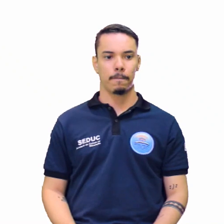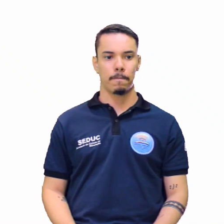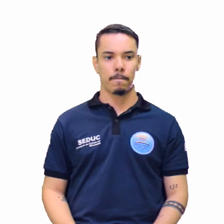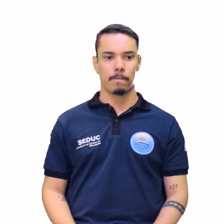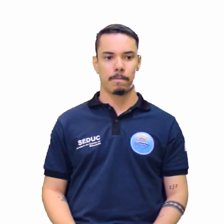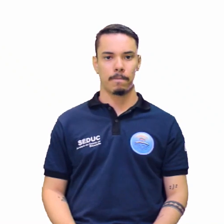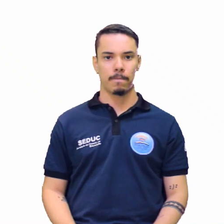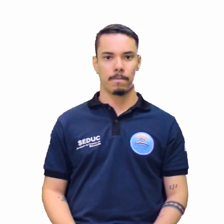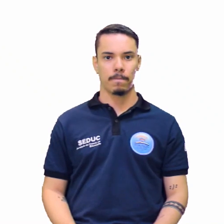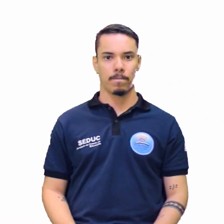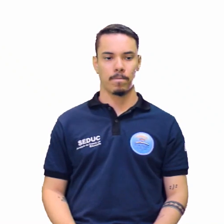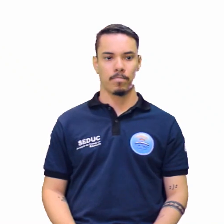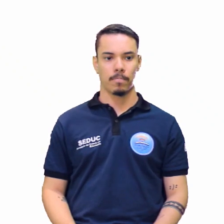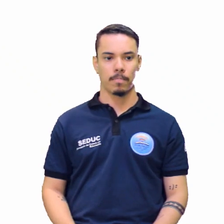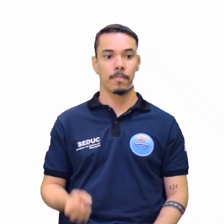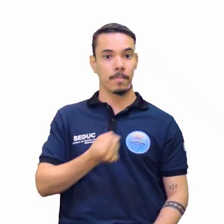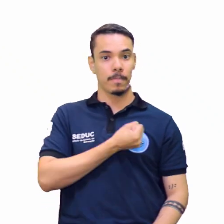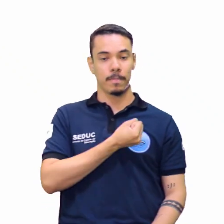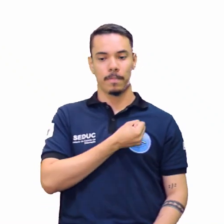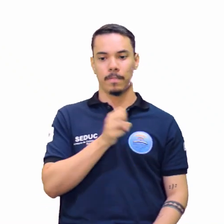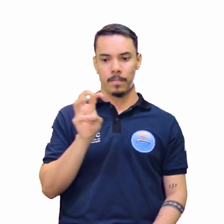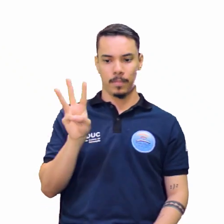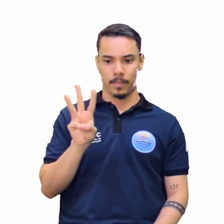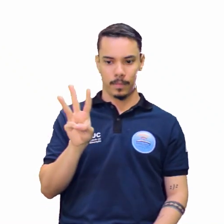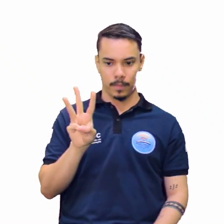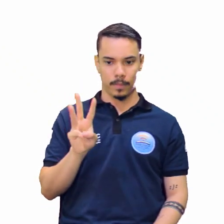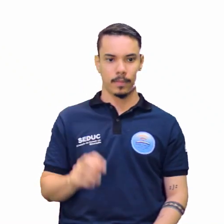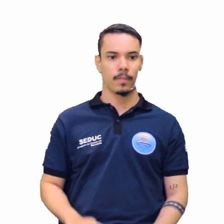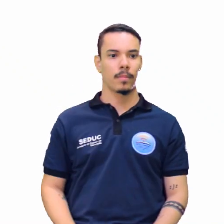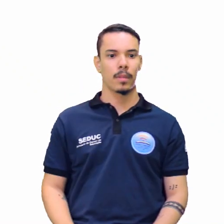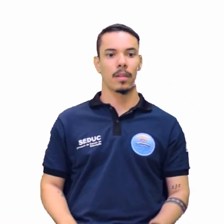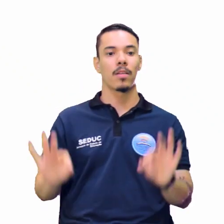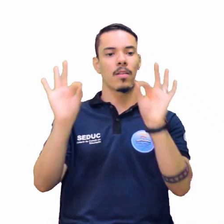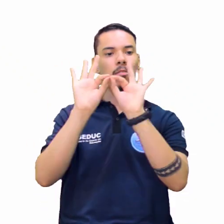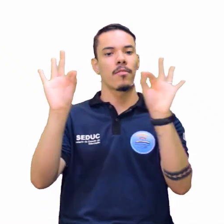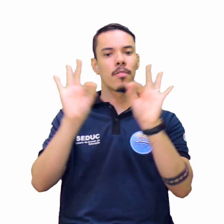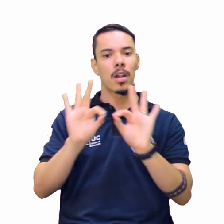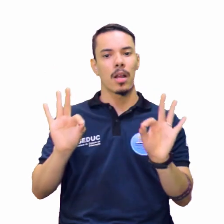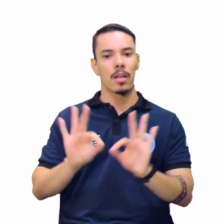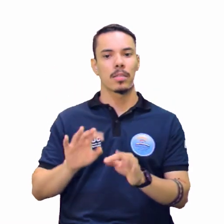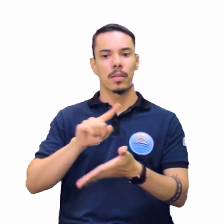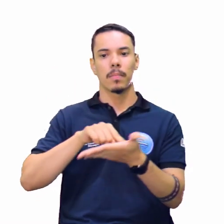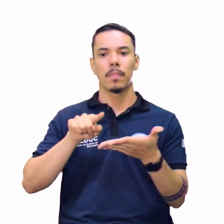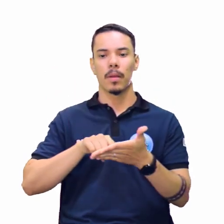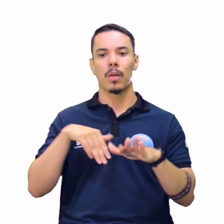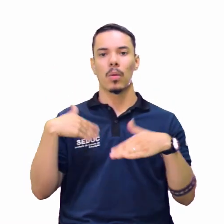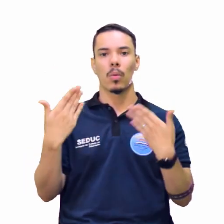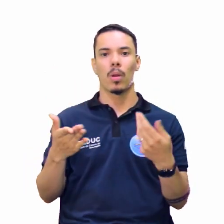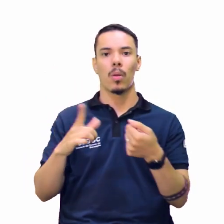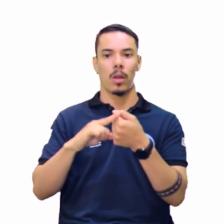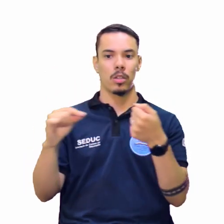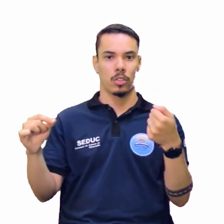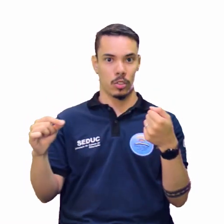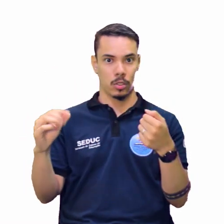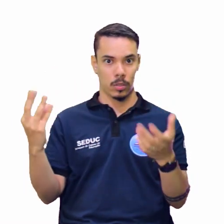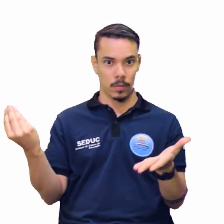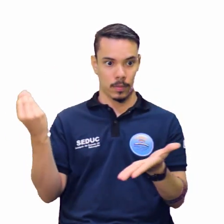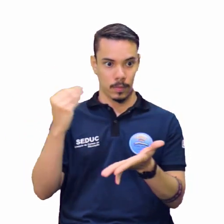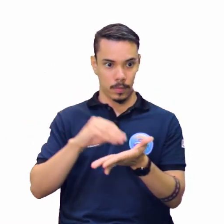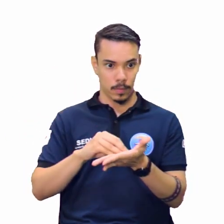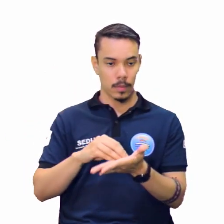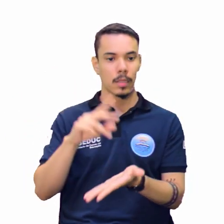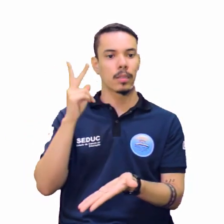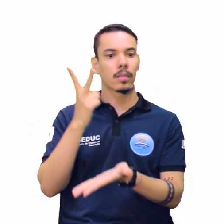chegando aqui a questão três das fases abaixo marca aquela em que o artigo ó